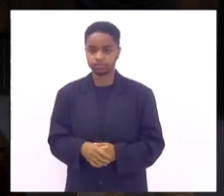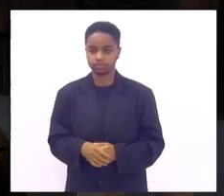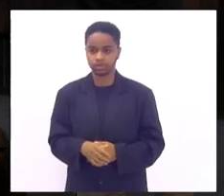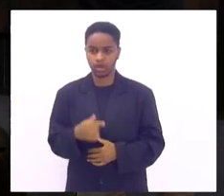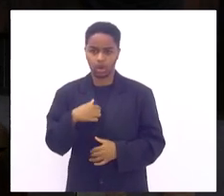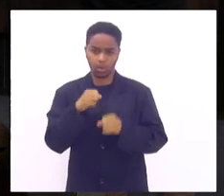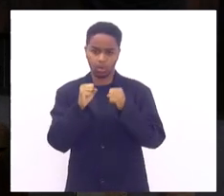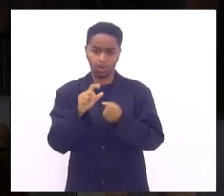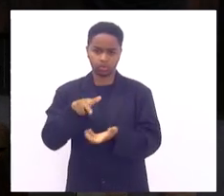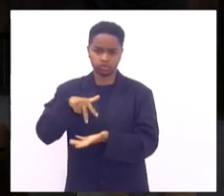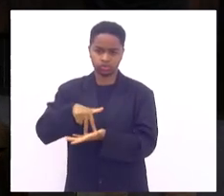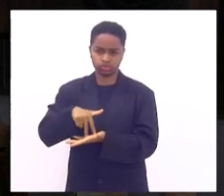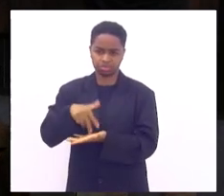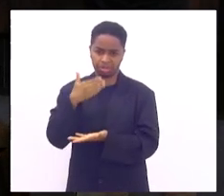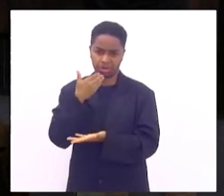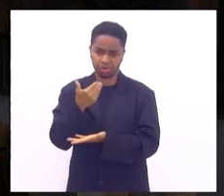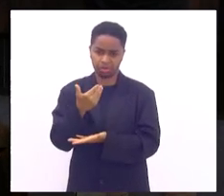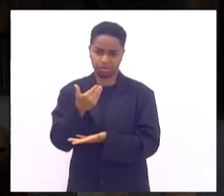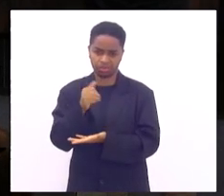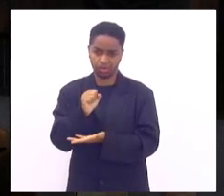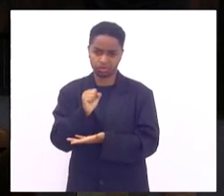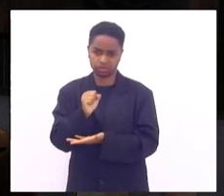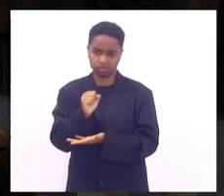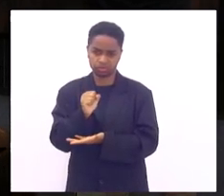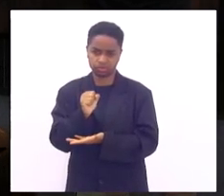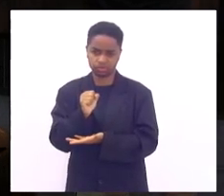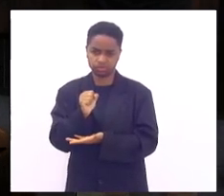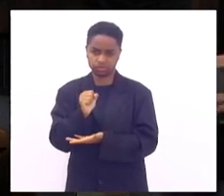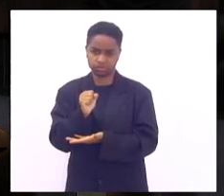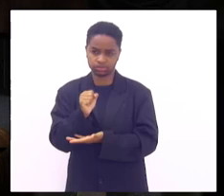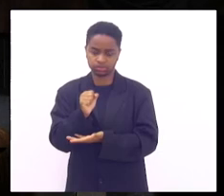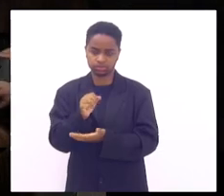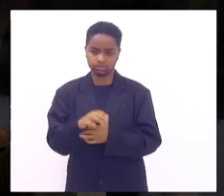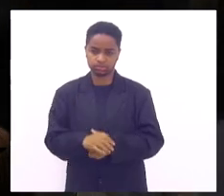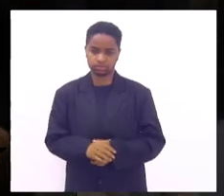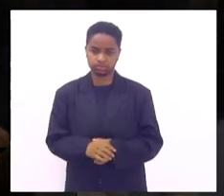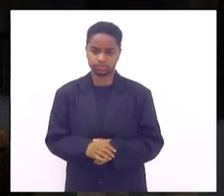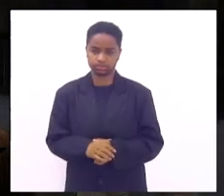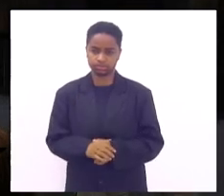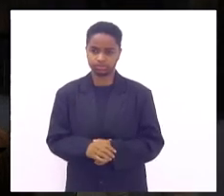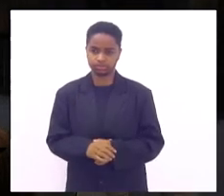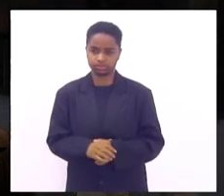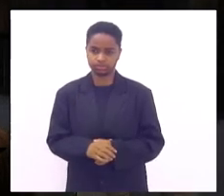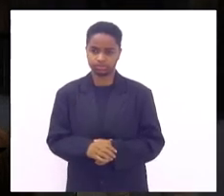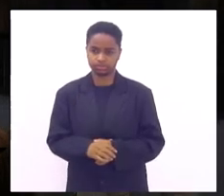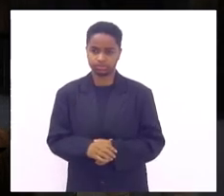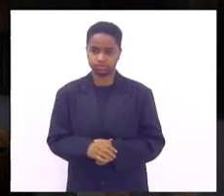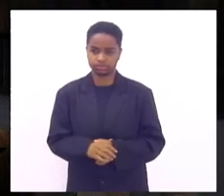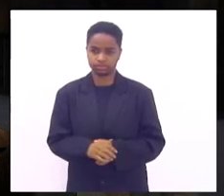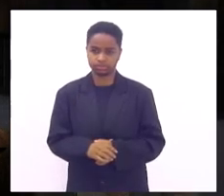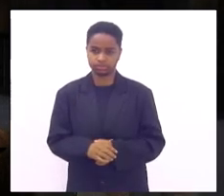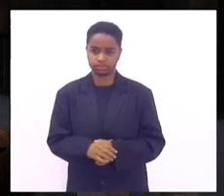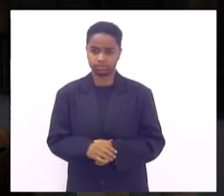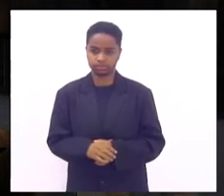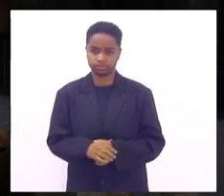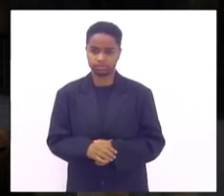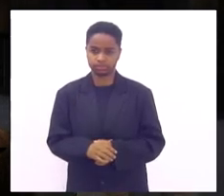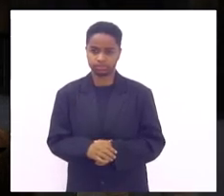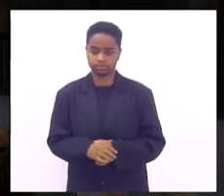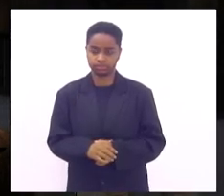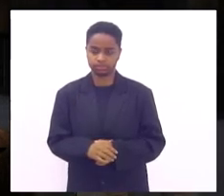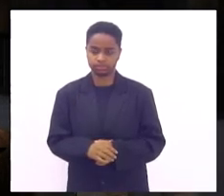Posso usar o púlpito ali, deputado? É, André. Pode ali? Onde você...